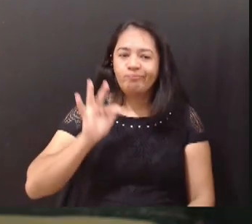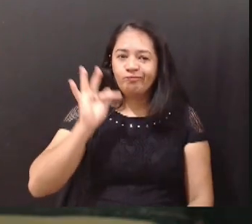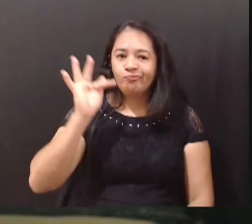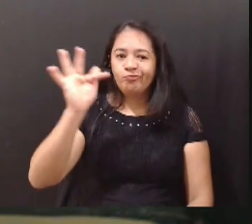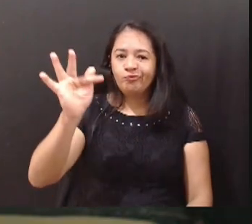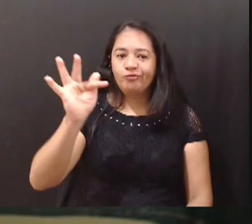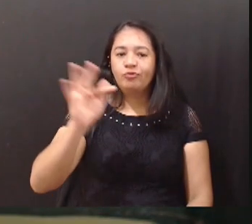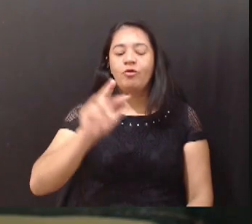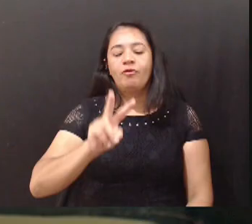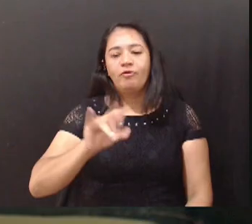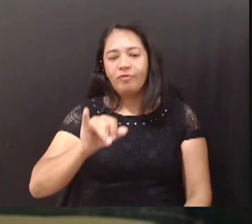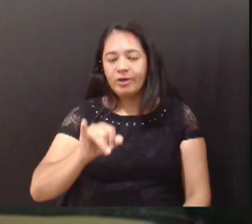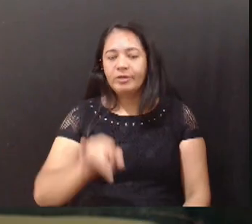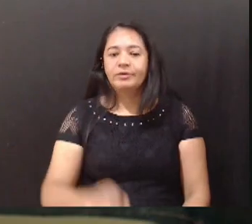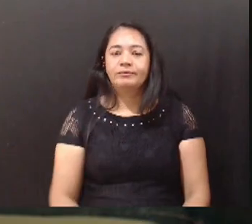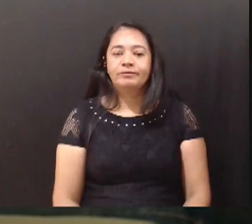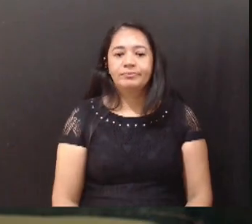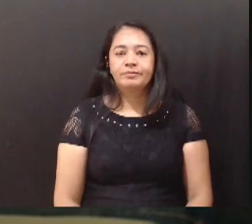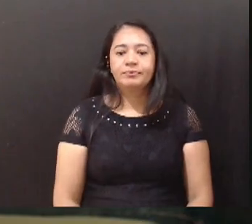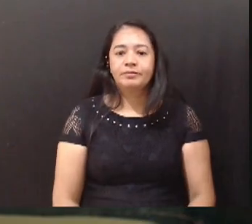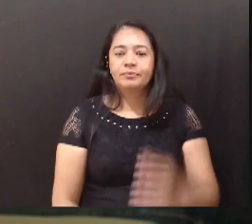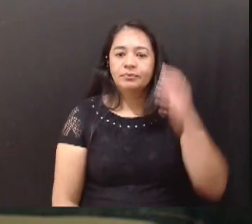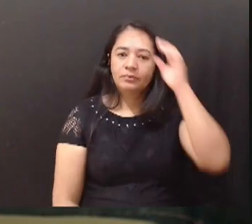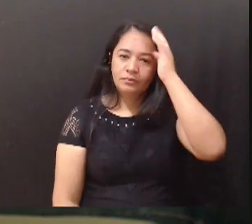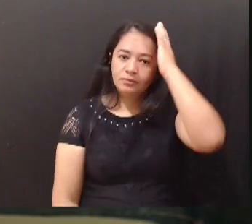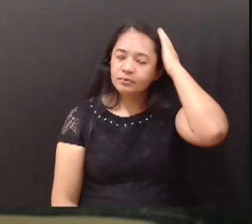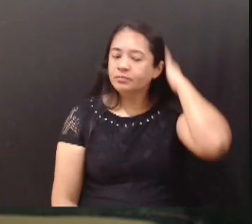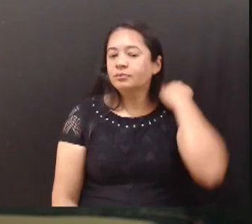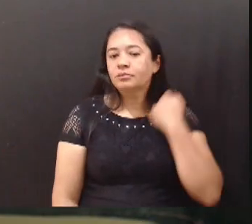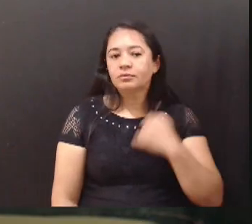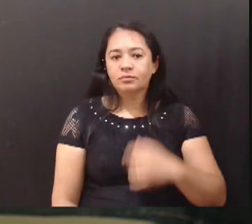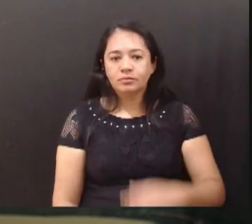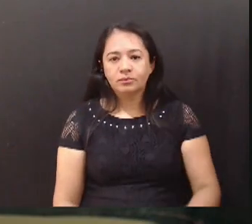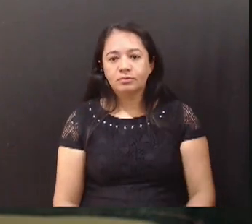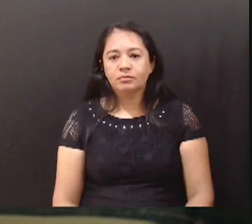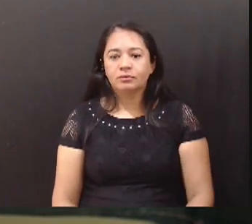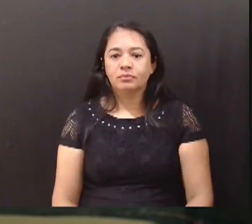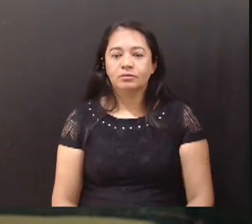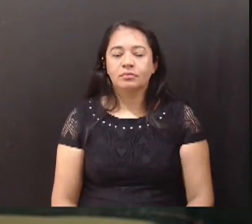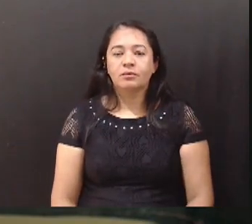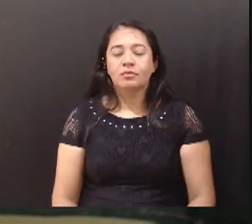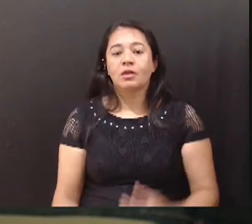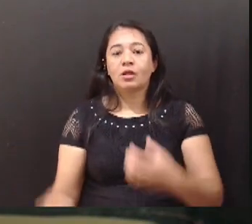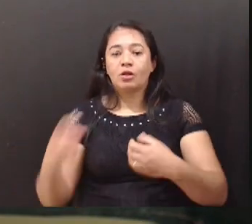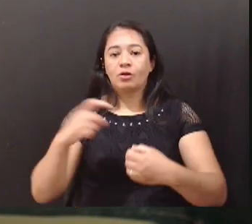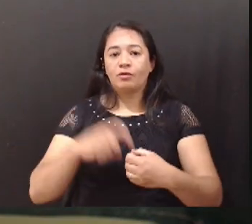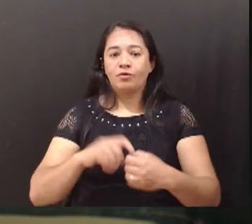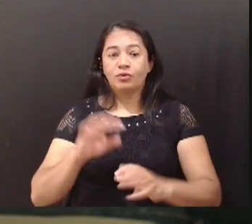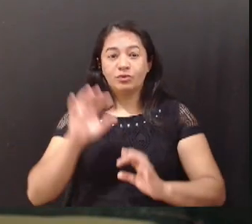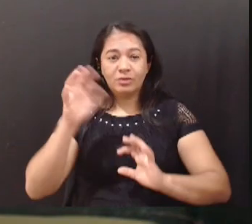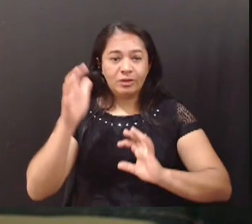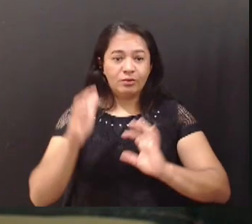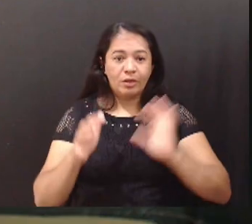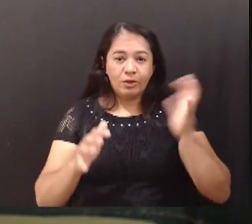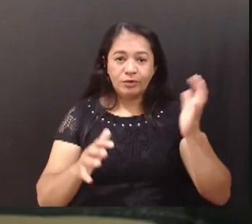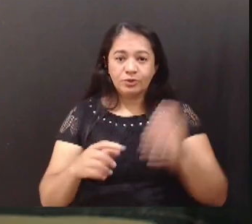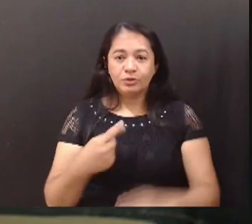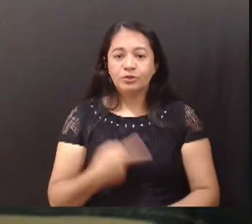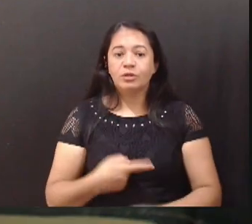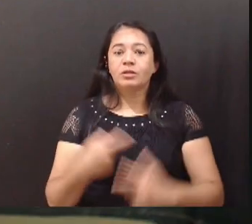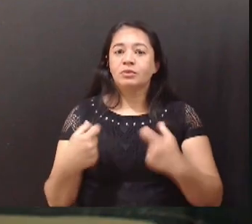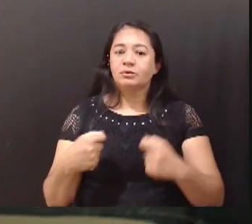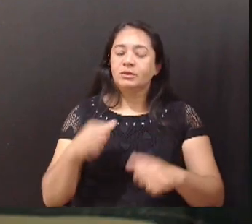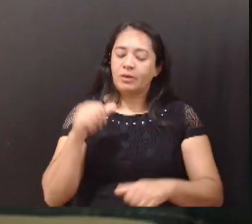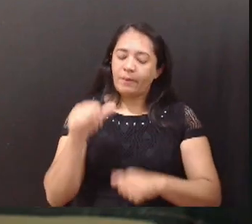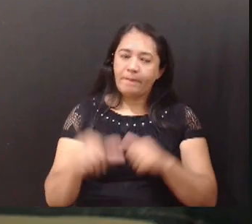ver as coisas voltando a acontecer, a gente precisa mudar na